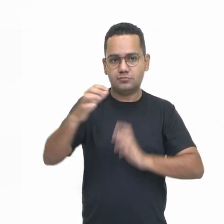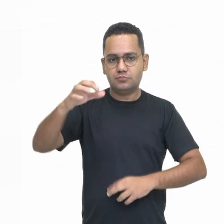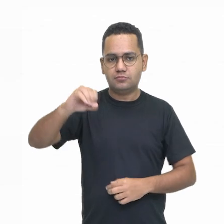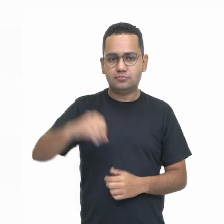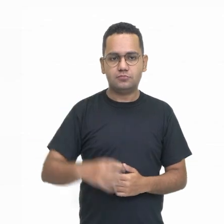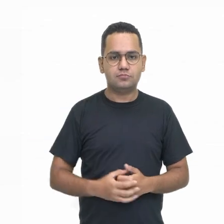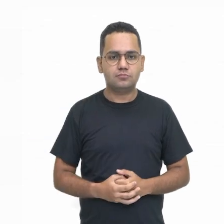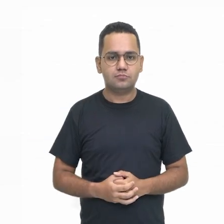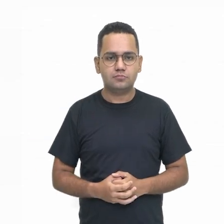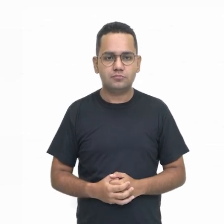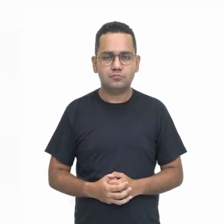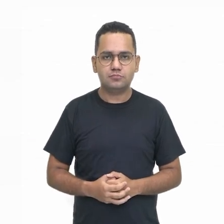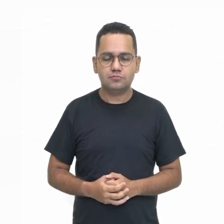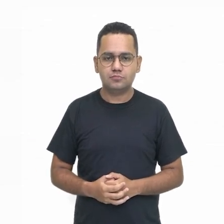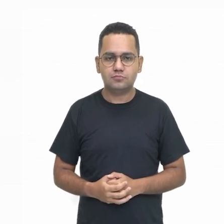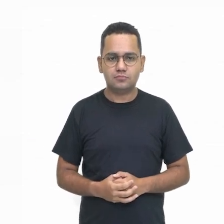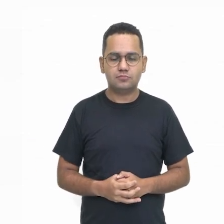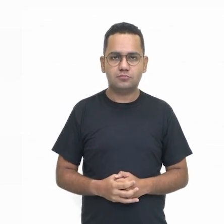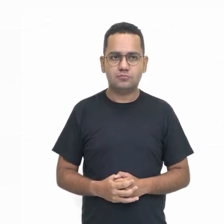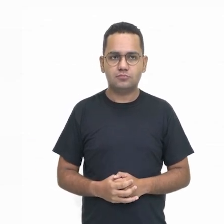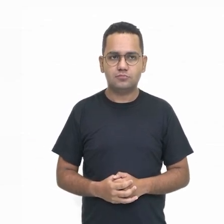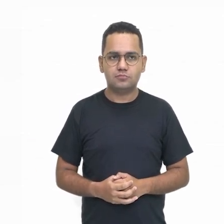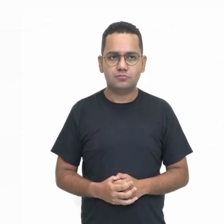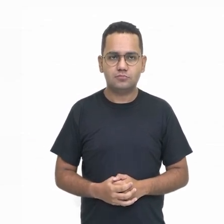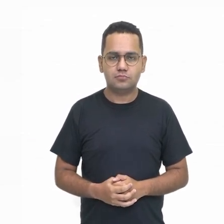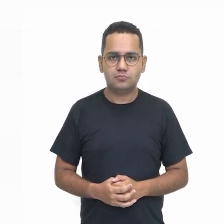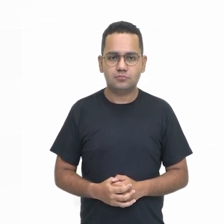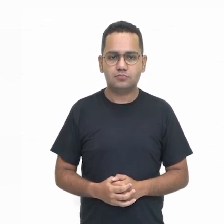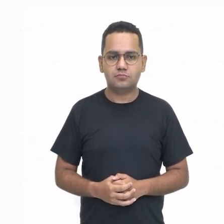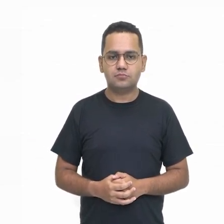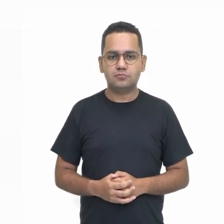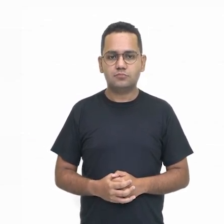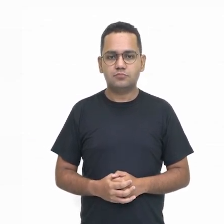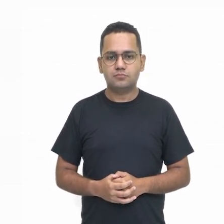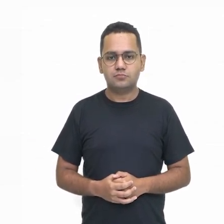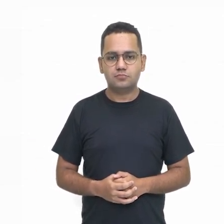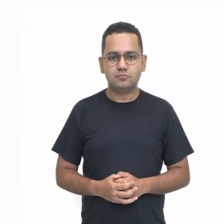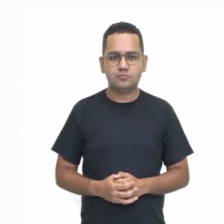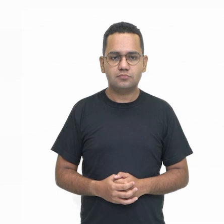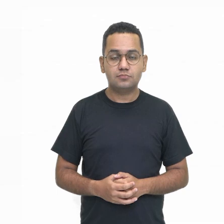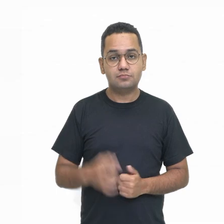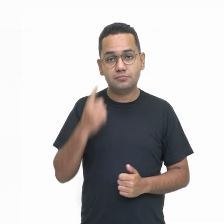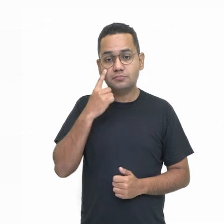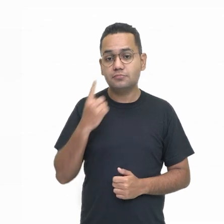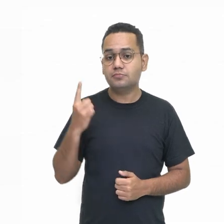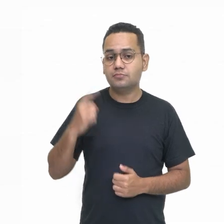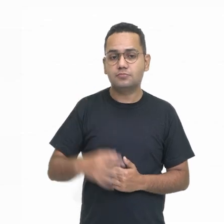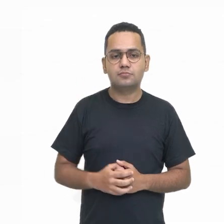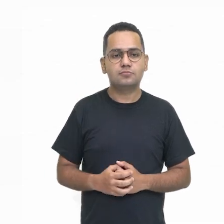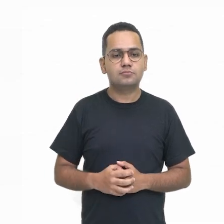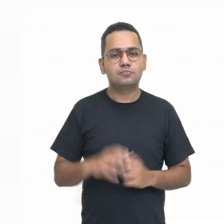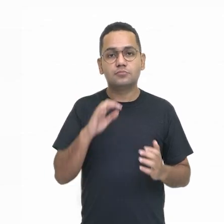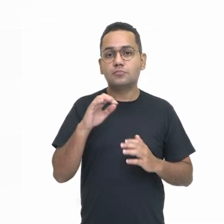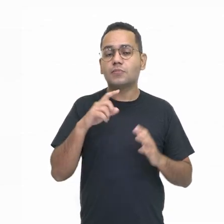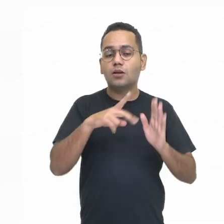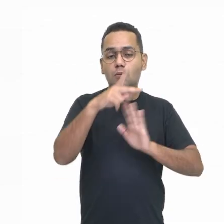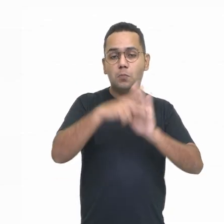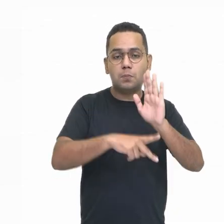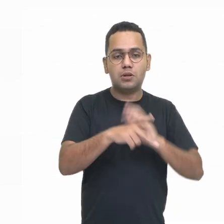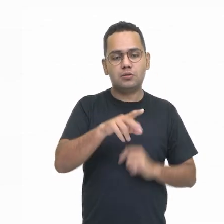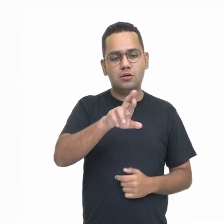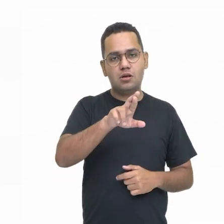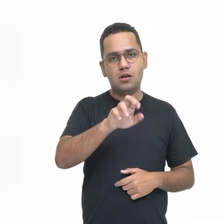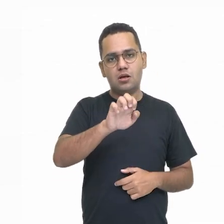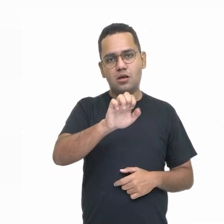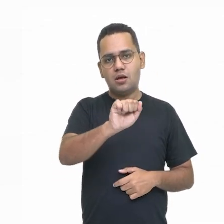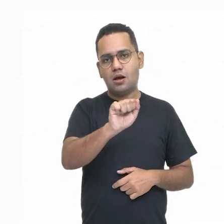um clima pesado, você vai ter a década de 1990, com o Plano Real, né?